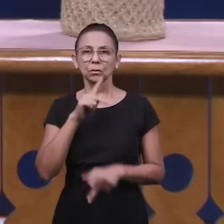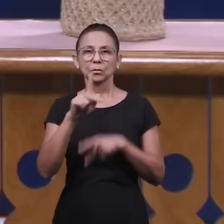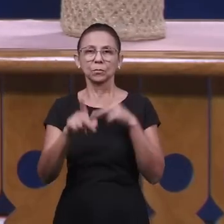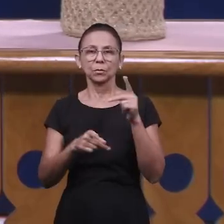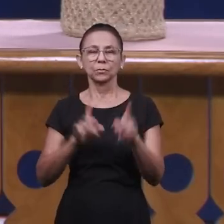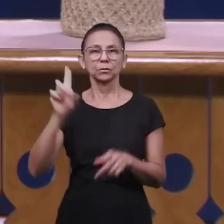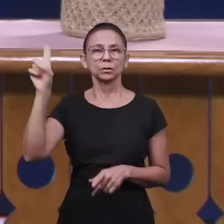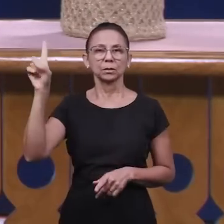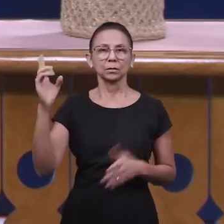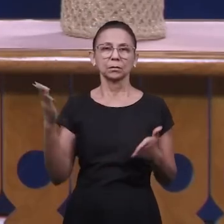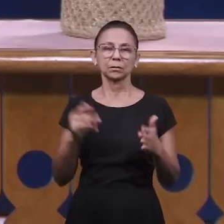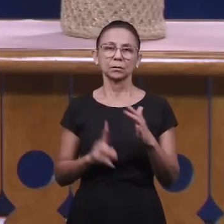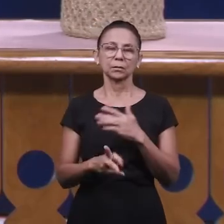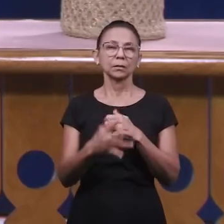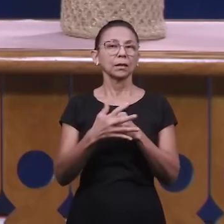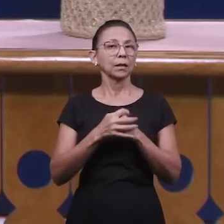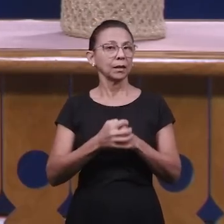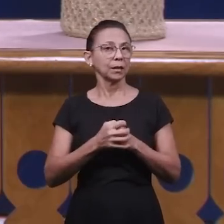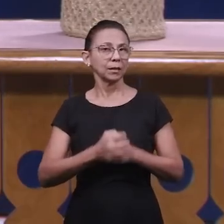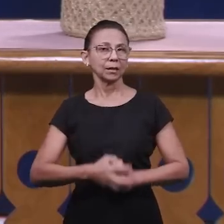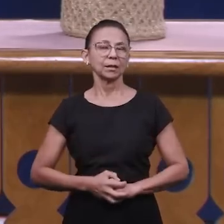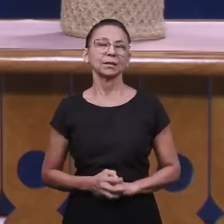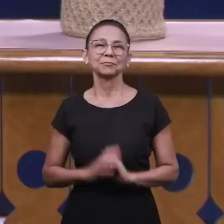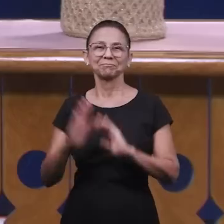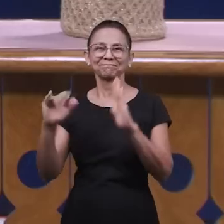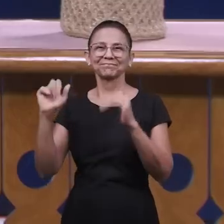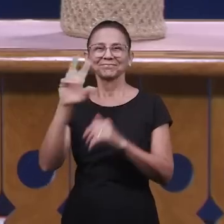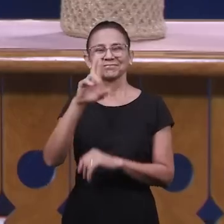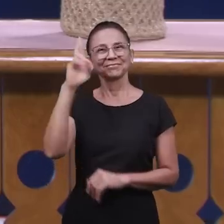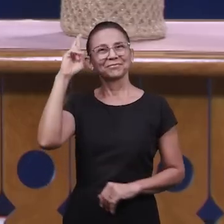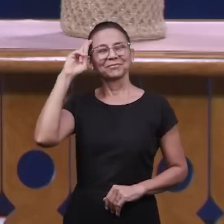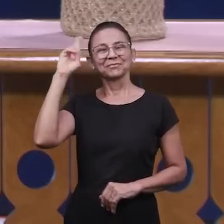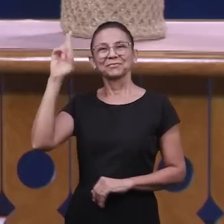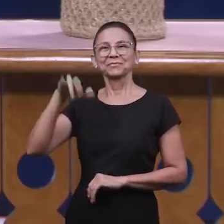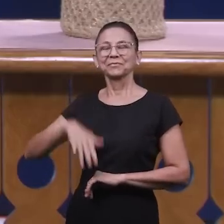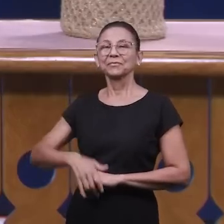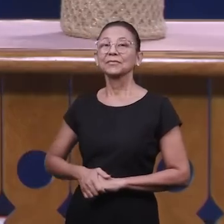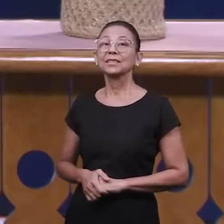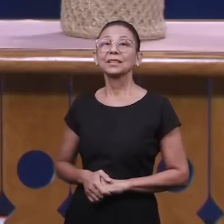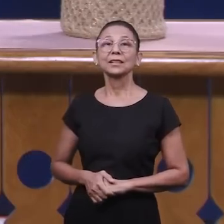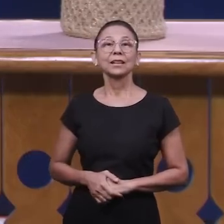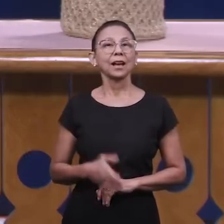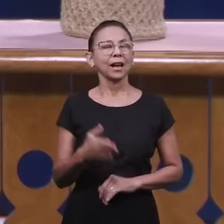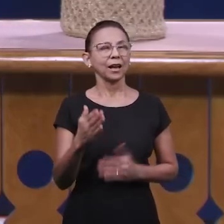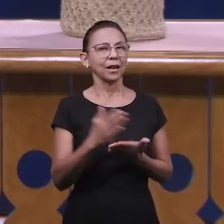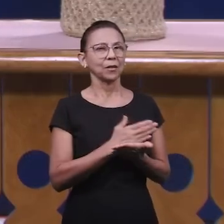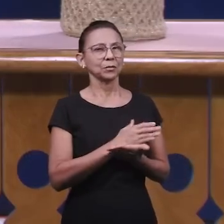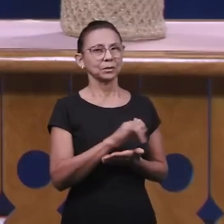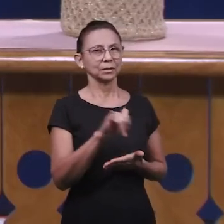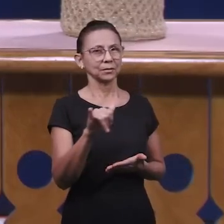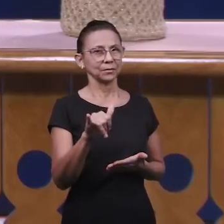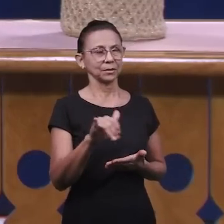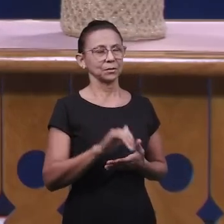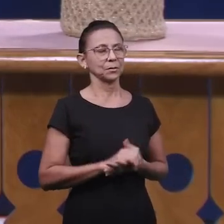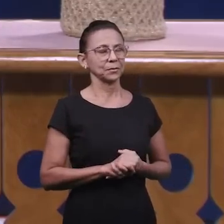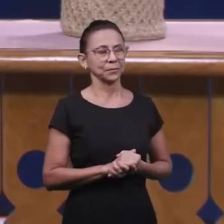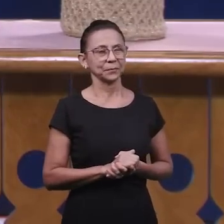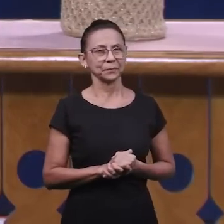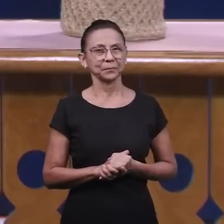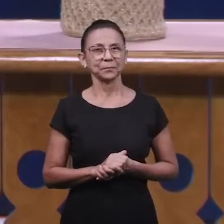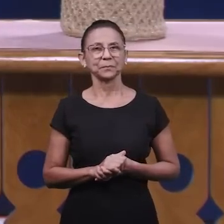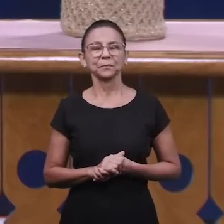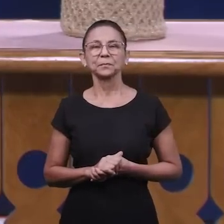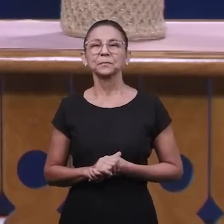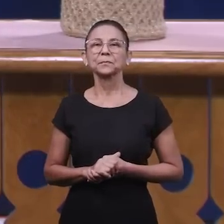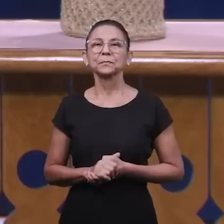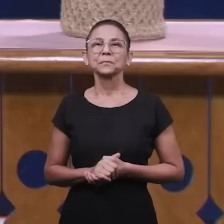que nós mostramos? Ele aponta para os endereços das igrejas. Mas agora está aparecendo um segundo QR Code aí na tela e